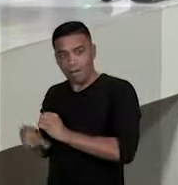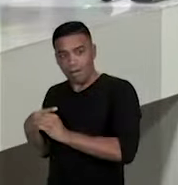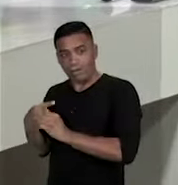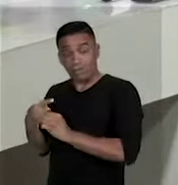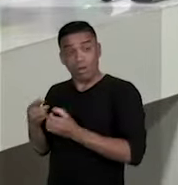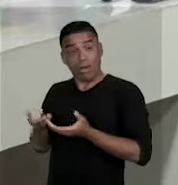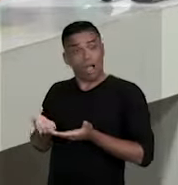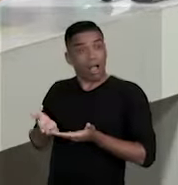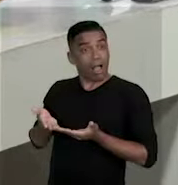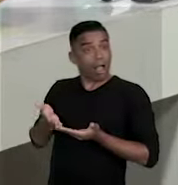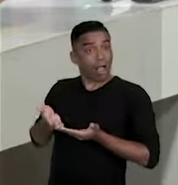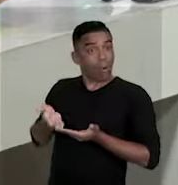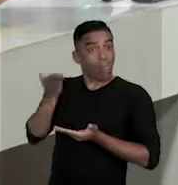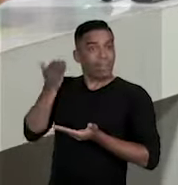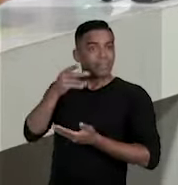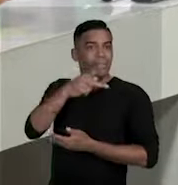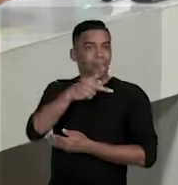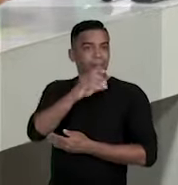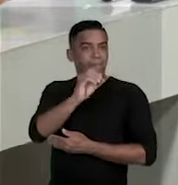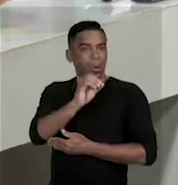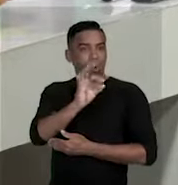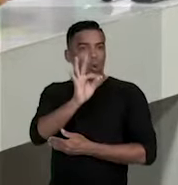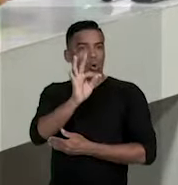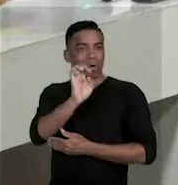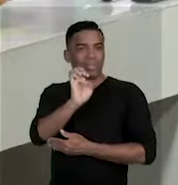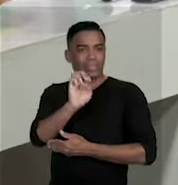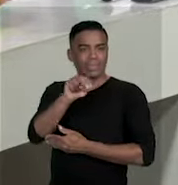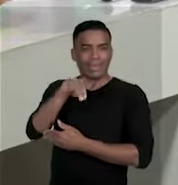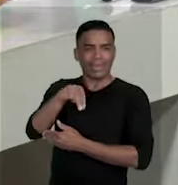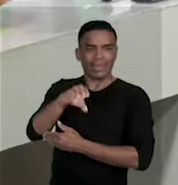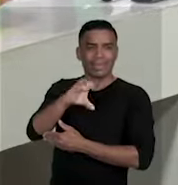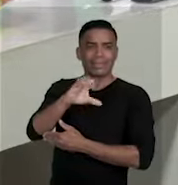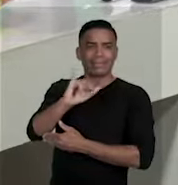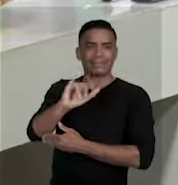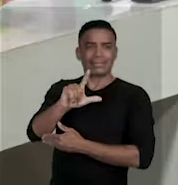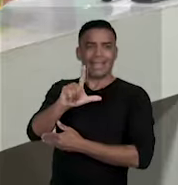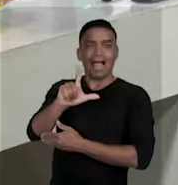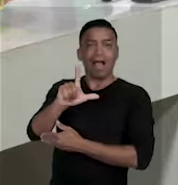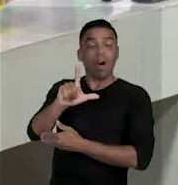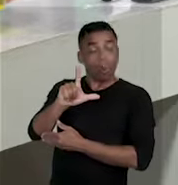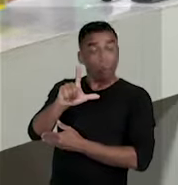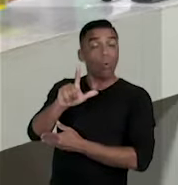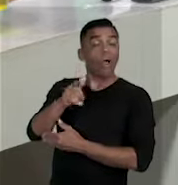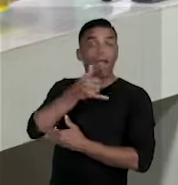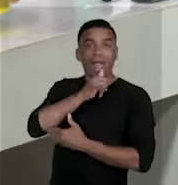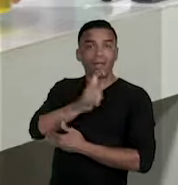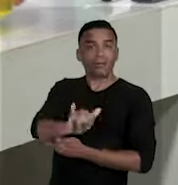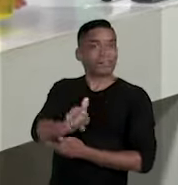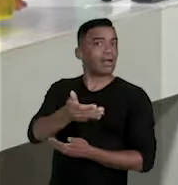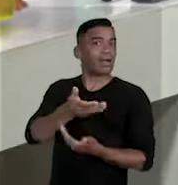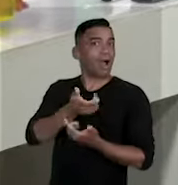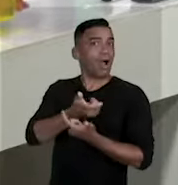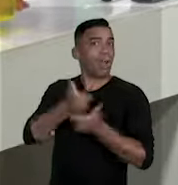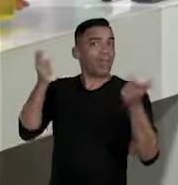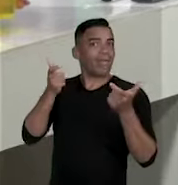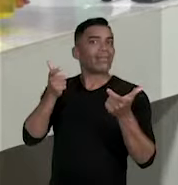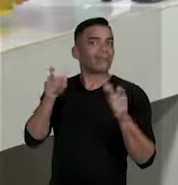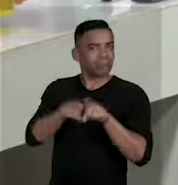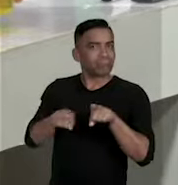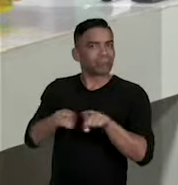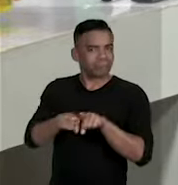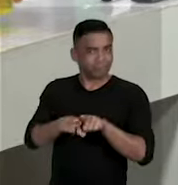o potencial, eu aumento, né, a corrente elétrica que vai passar ali,